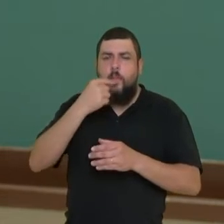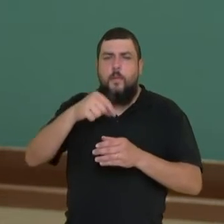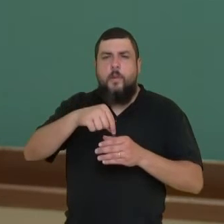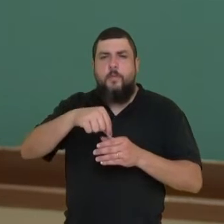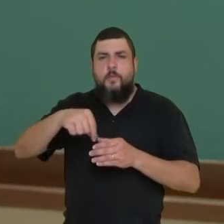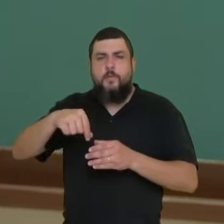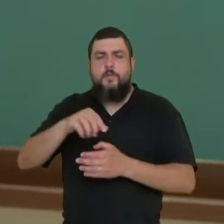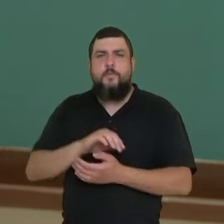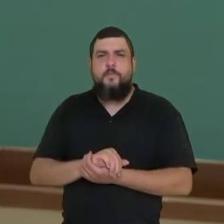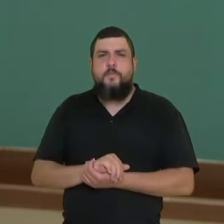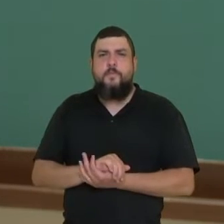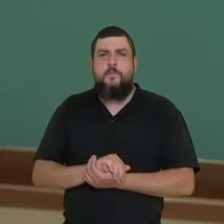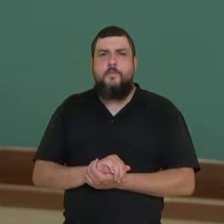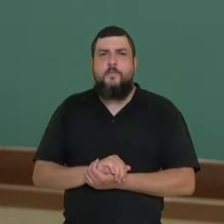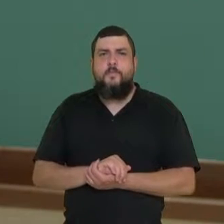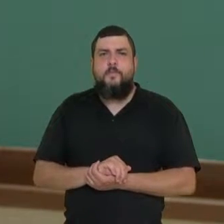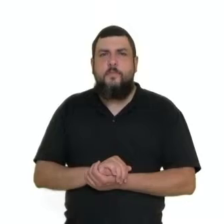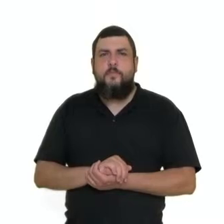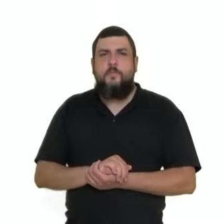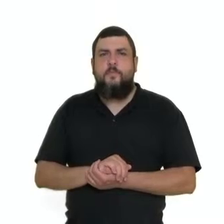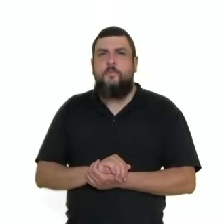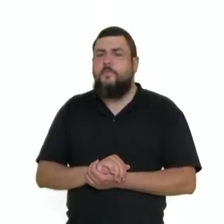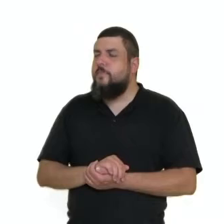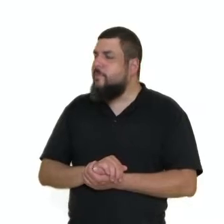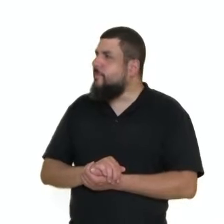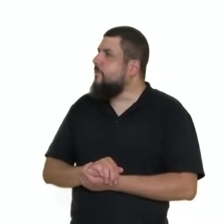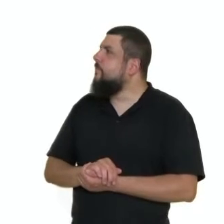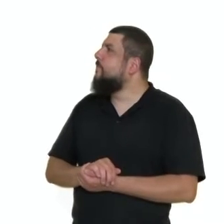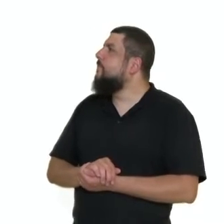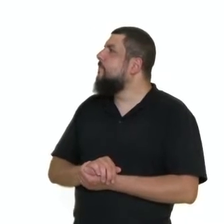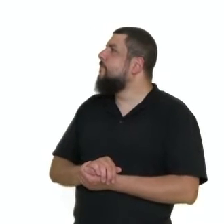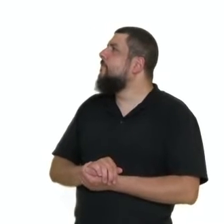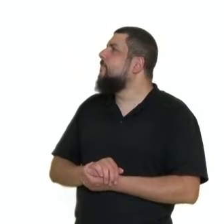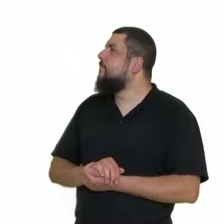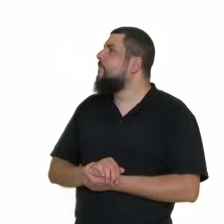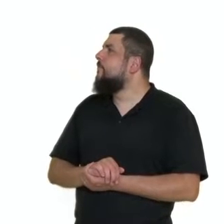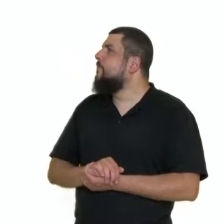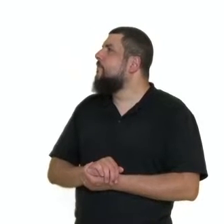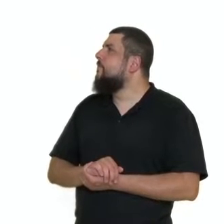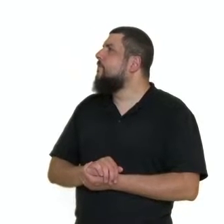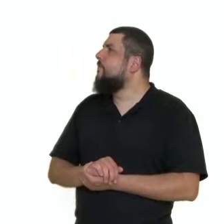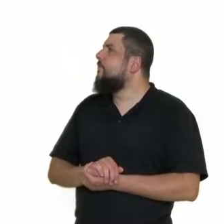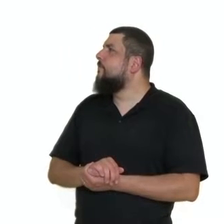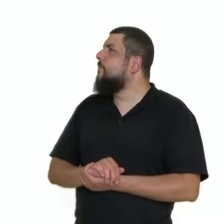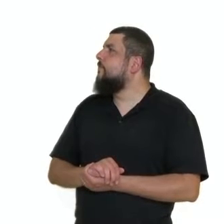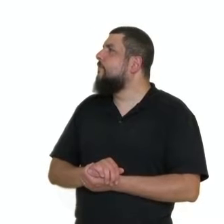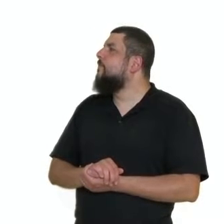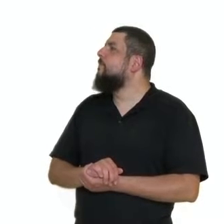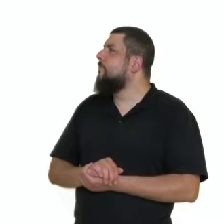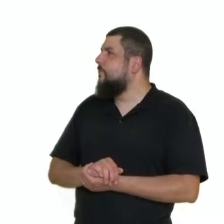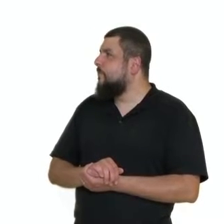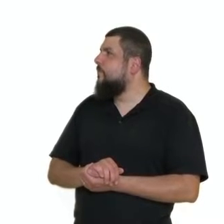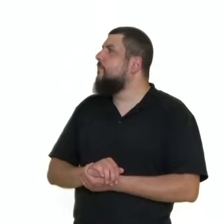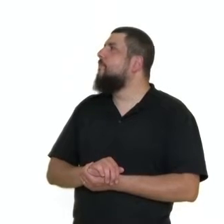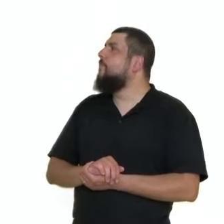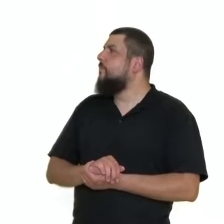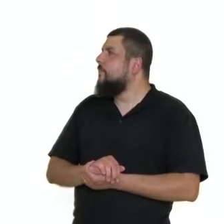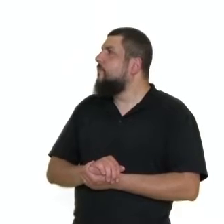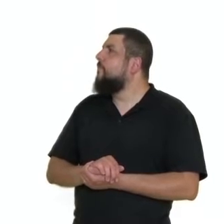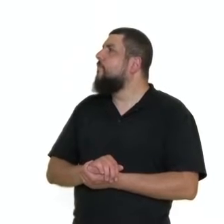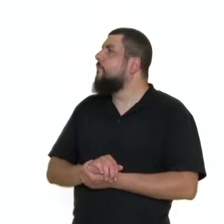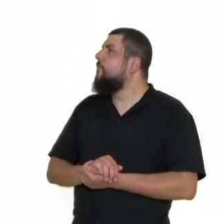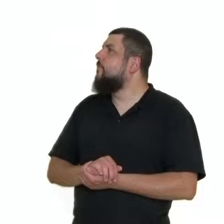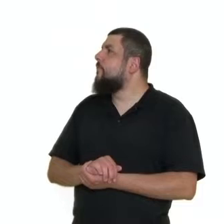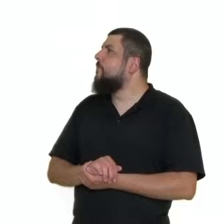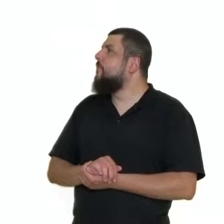com certeza. E a eletrólise ígnea? Ocorre quando a descarga elétrica acontece em uma substância